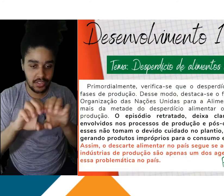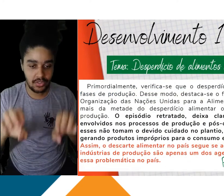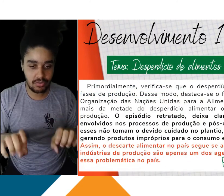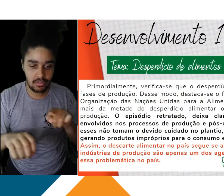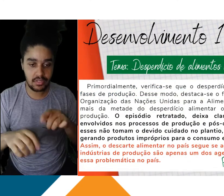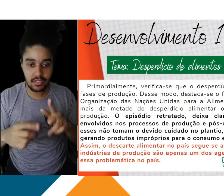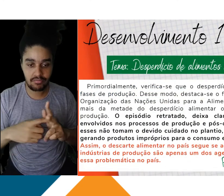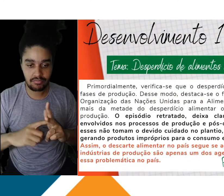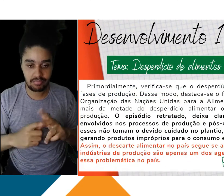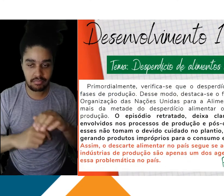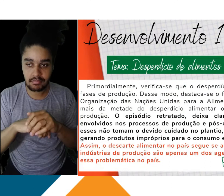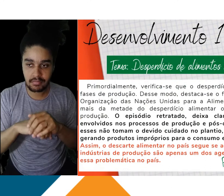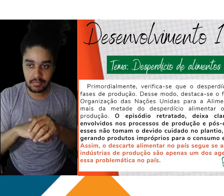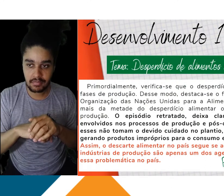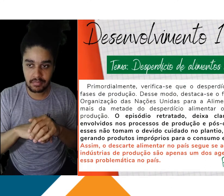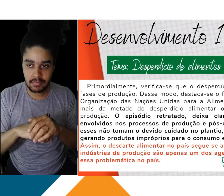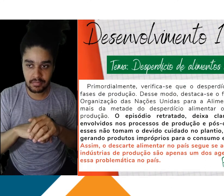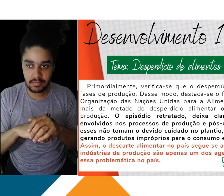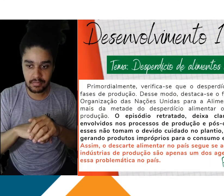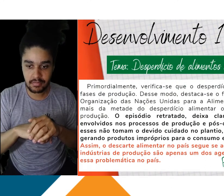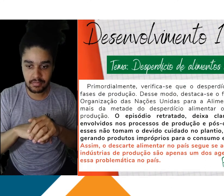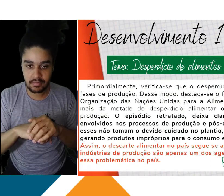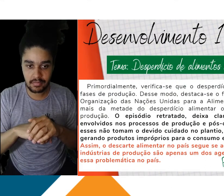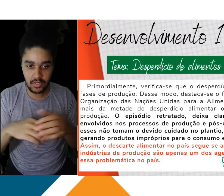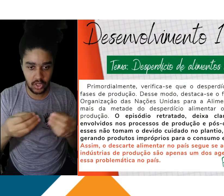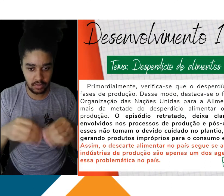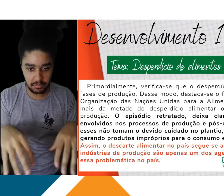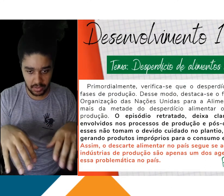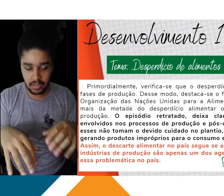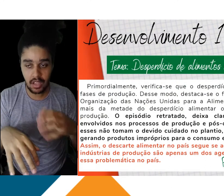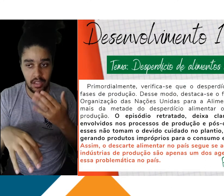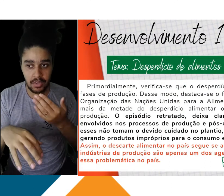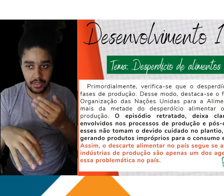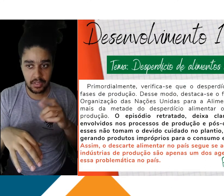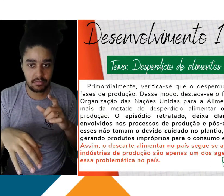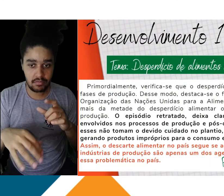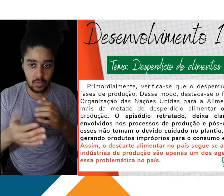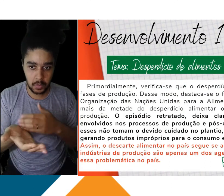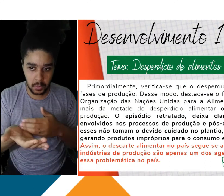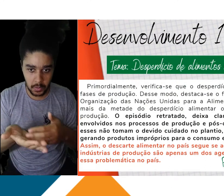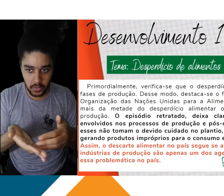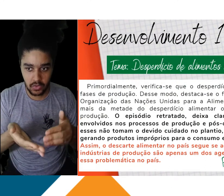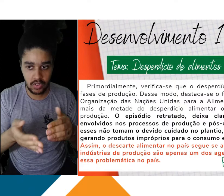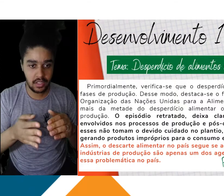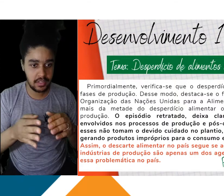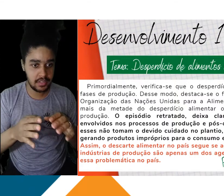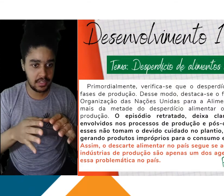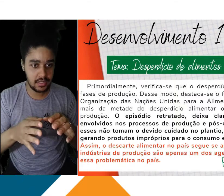nessa reescritura aqui. Primordialmente, verifica-se que o desperdício alimentício tem raízes nas fases de